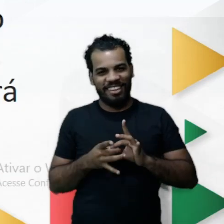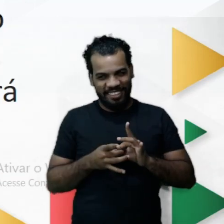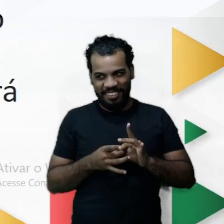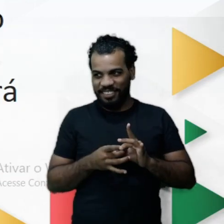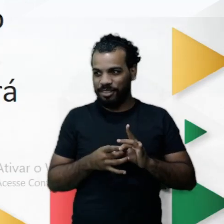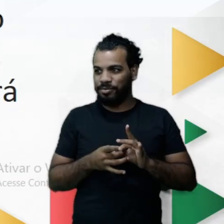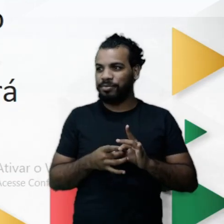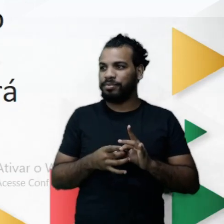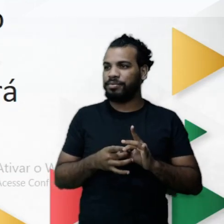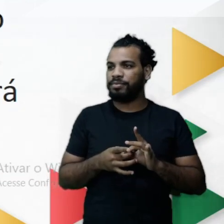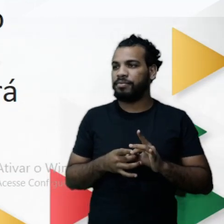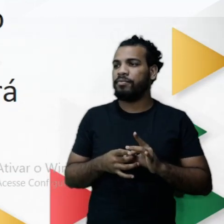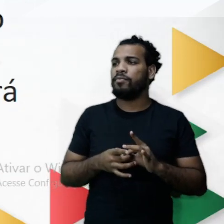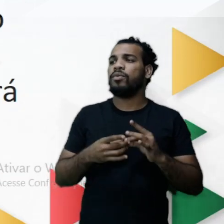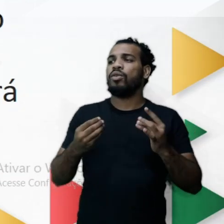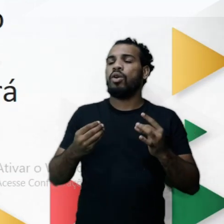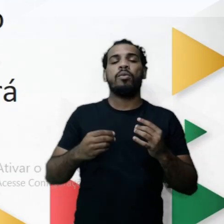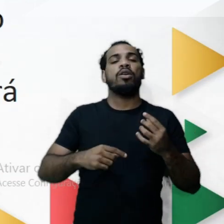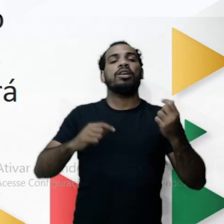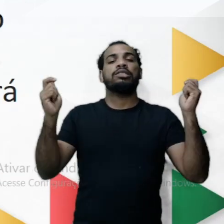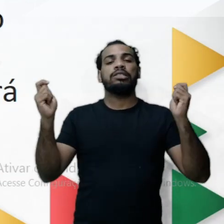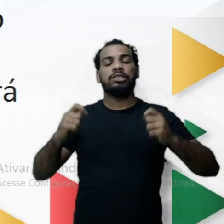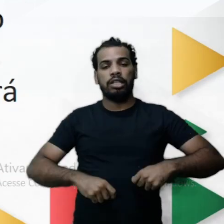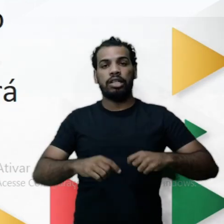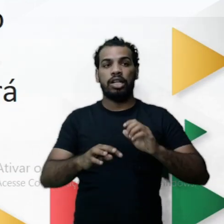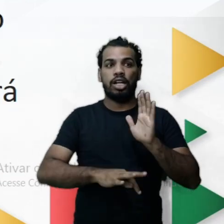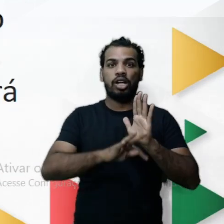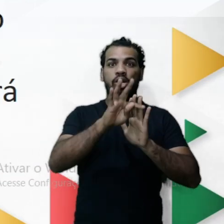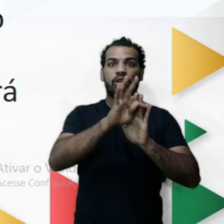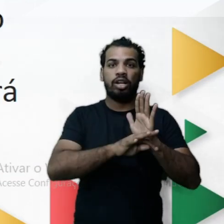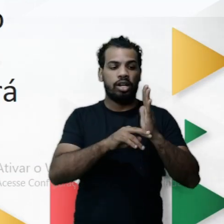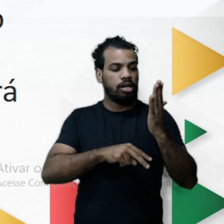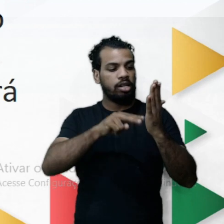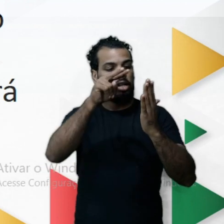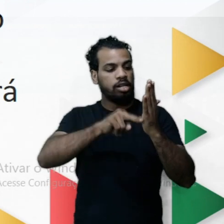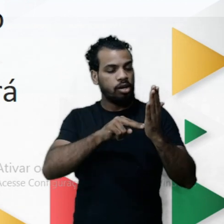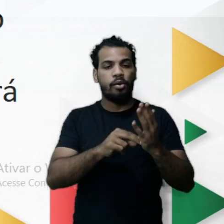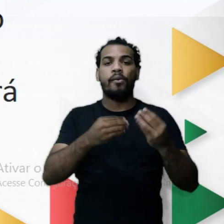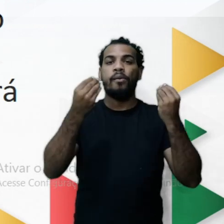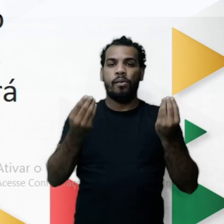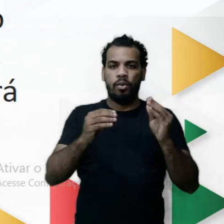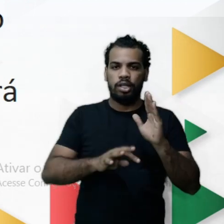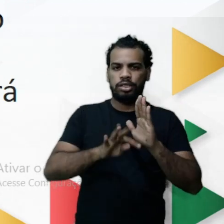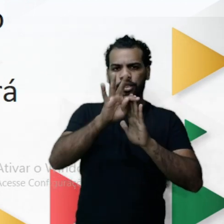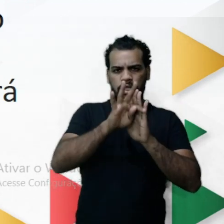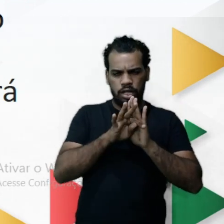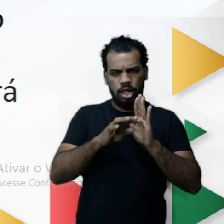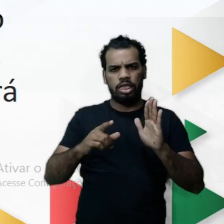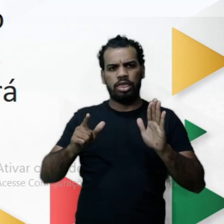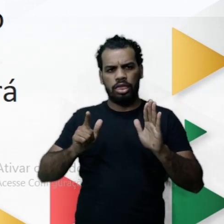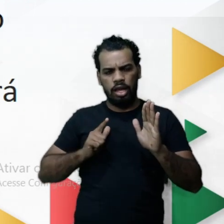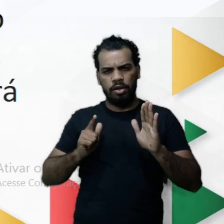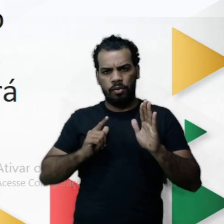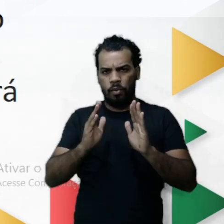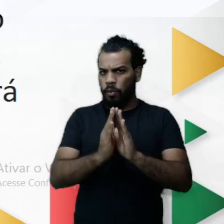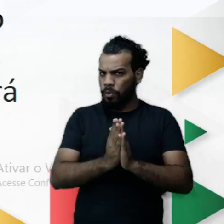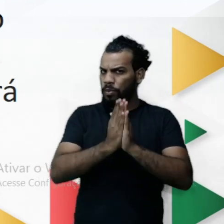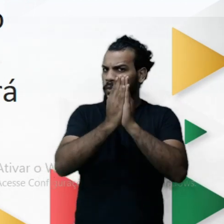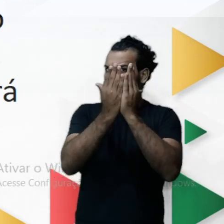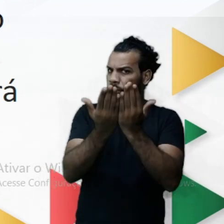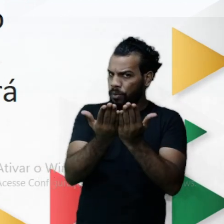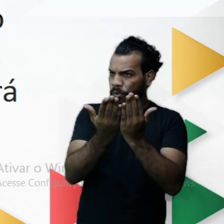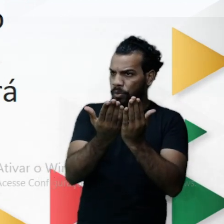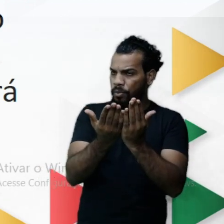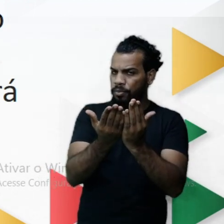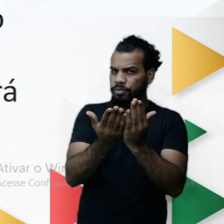como o leitor poderá receber o texto. Por exemplo, se o texto está vinculado em um livro, o